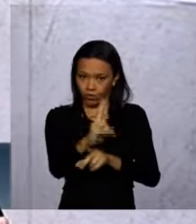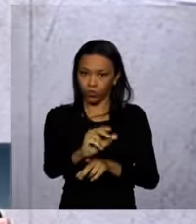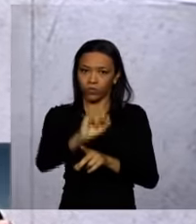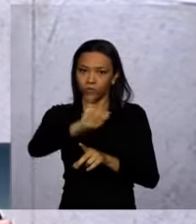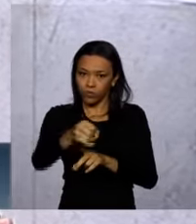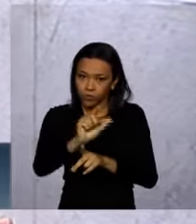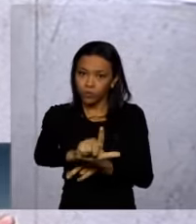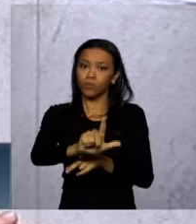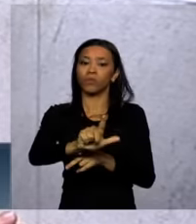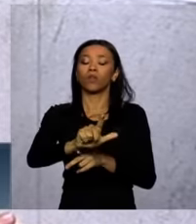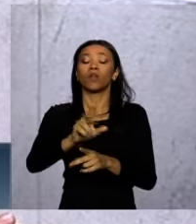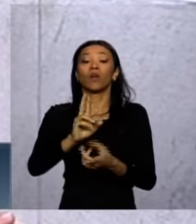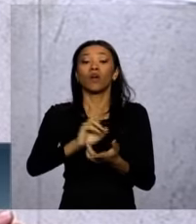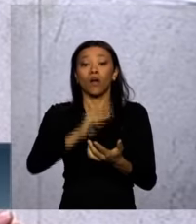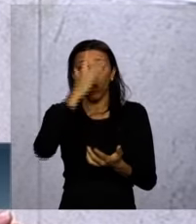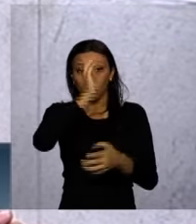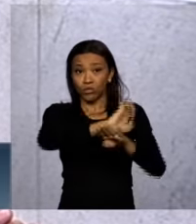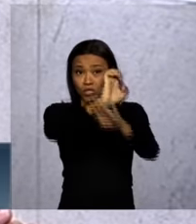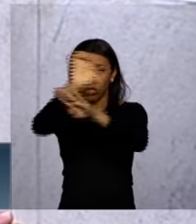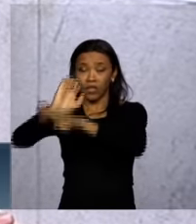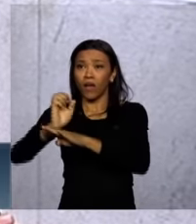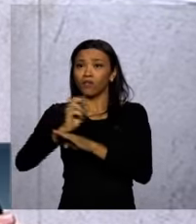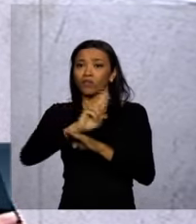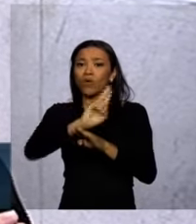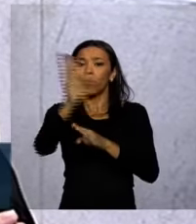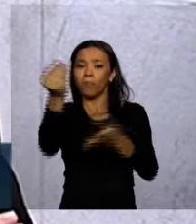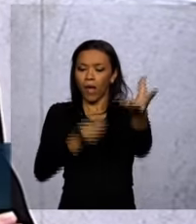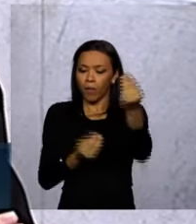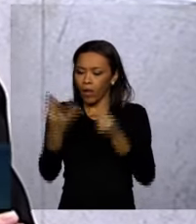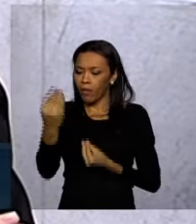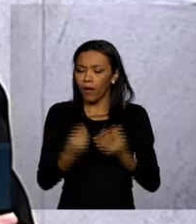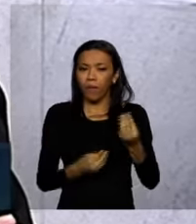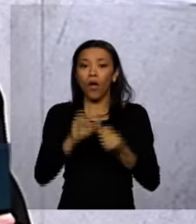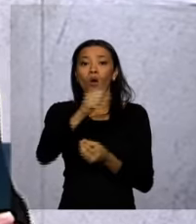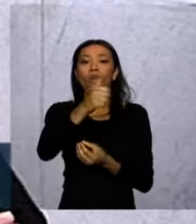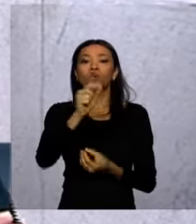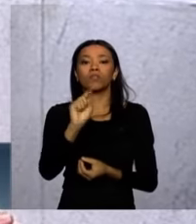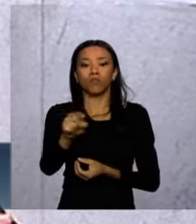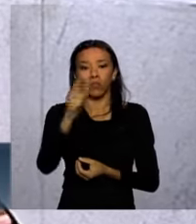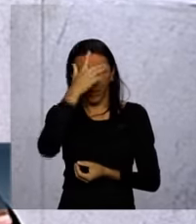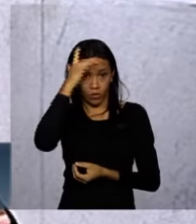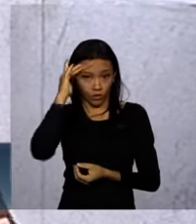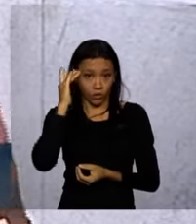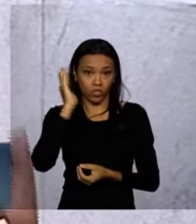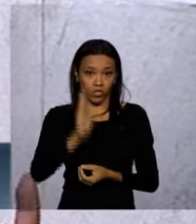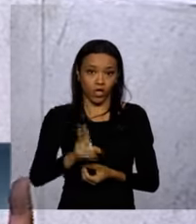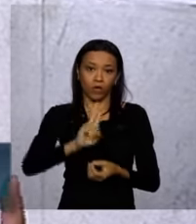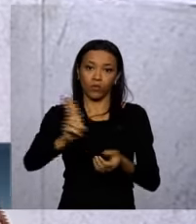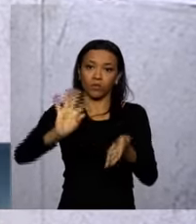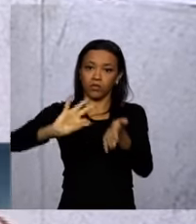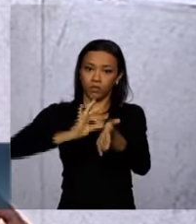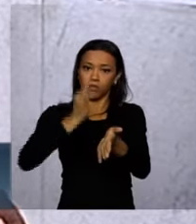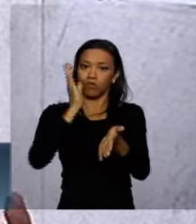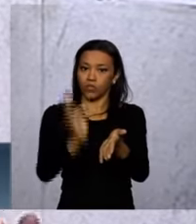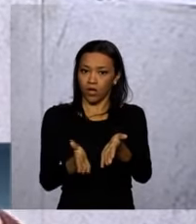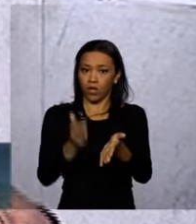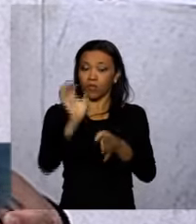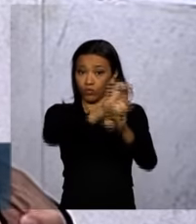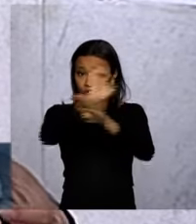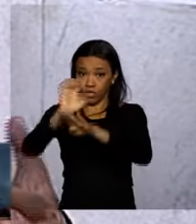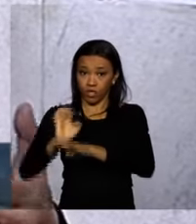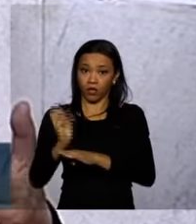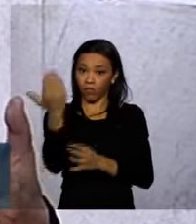país mandou pra gente 11.000 pacientes cadastrados Nossa observação é que esses 11.000 contto com uma